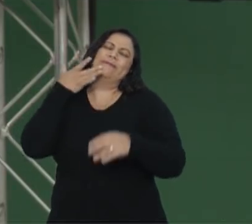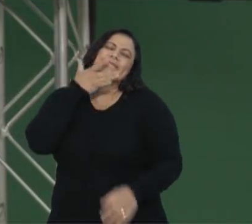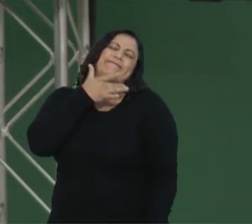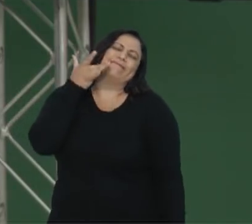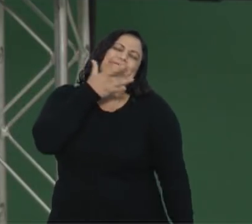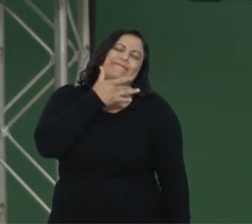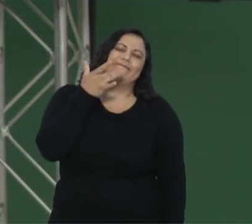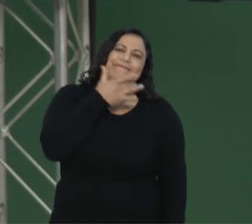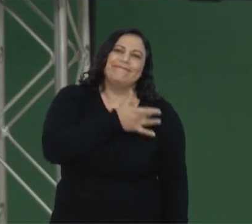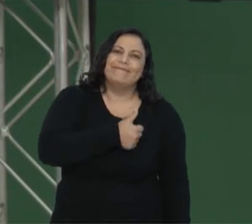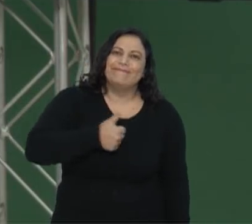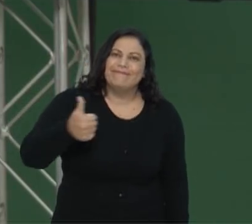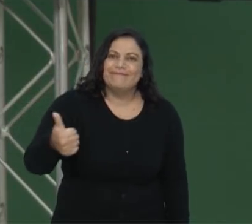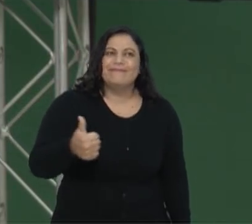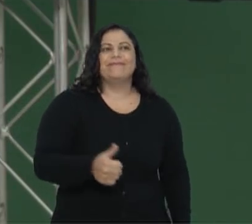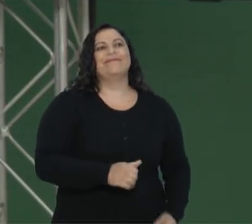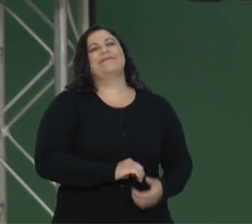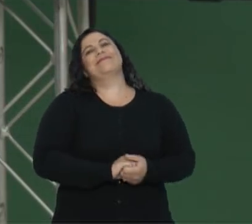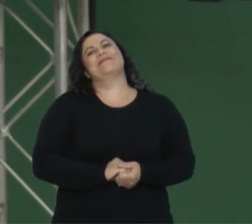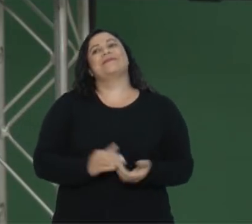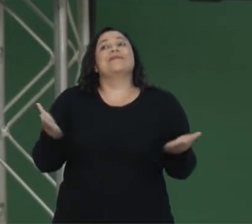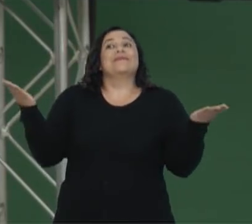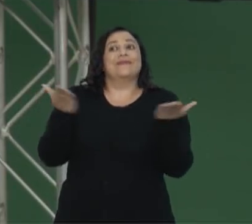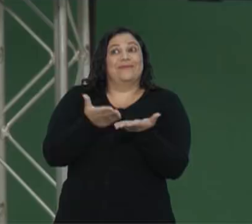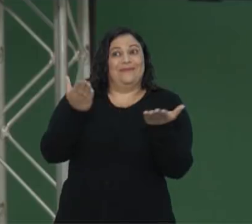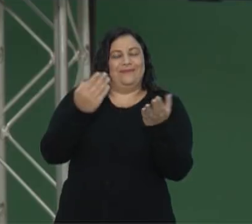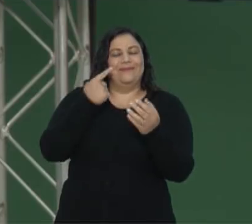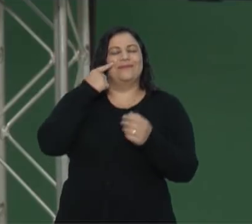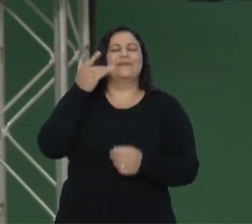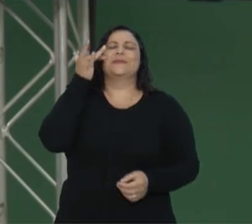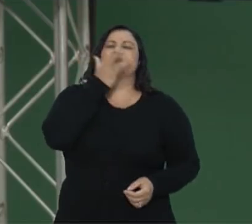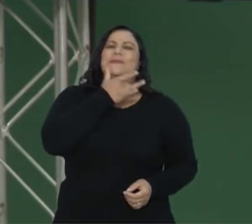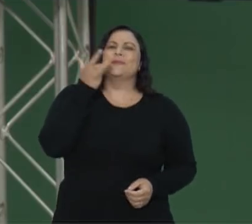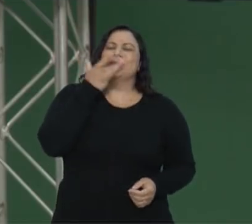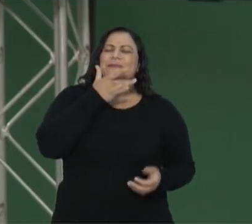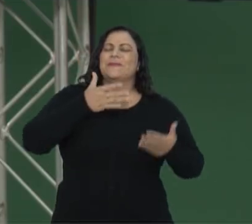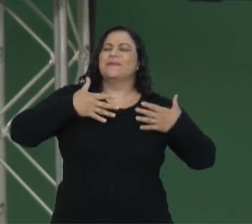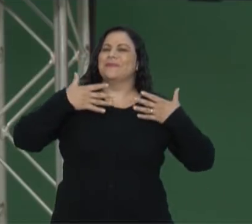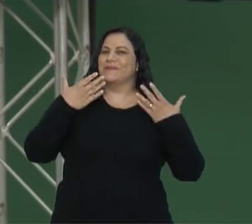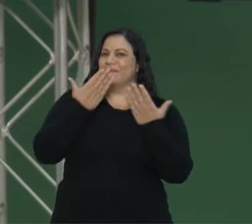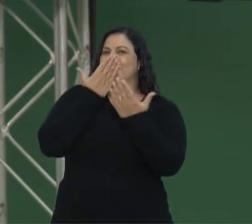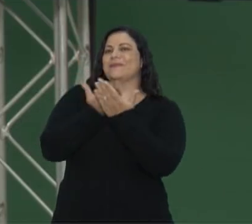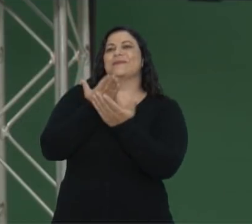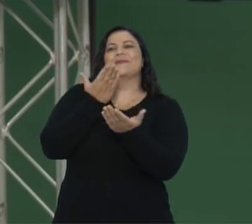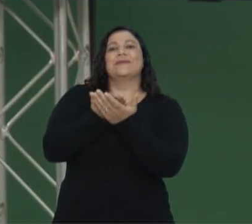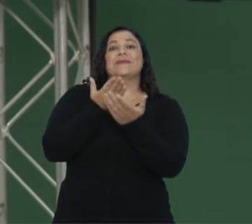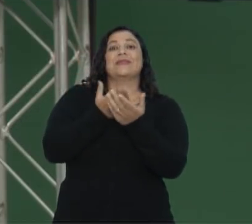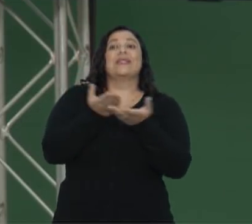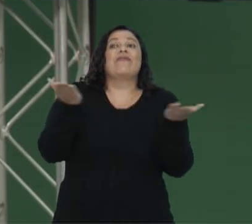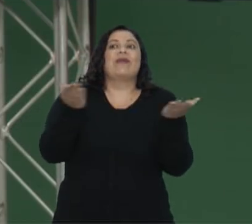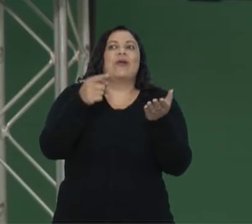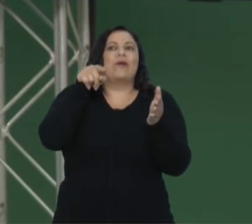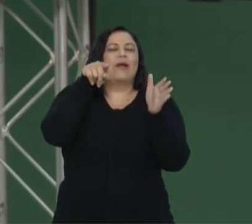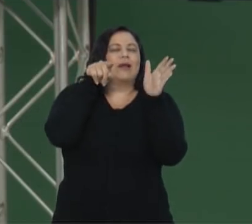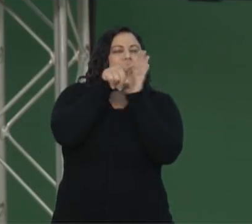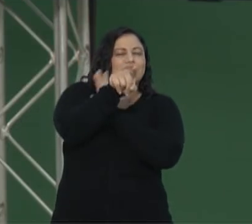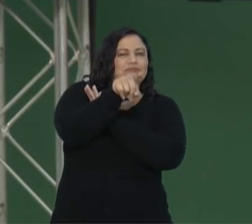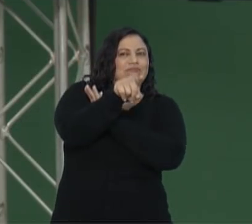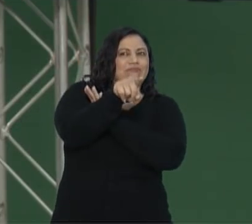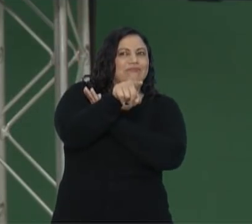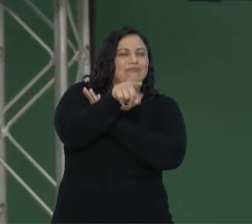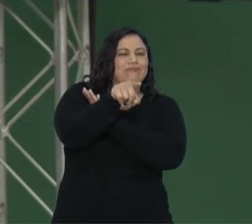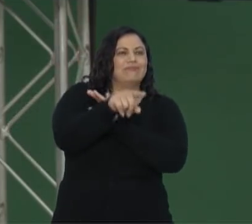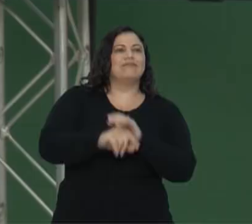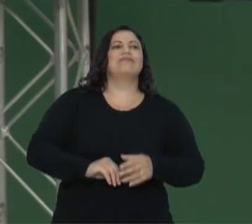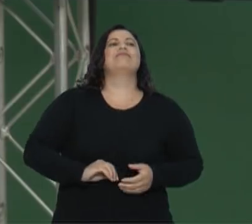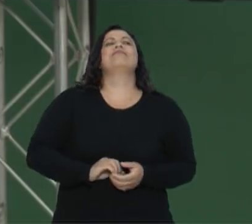comer. Bom, agora que a gente já viu a parte gostosa da aula, vamos para aquela parte que vocês adoram, que é o quiz? Então